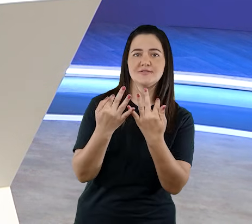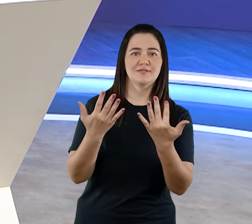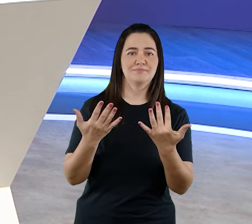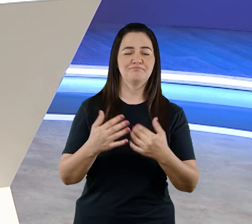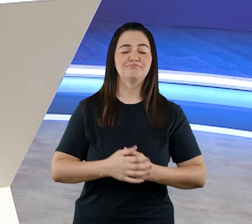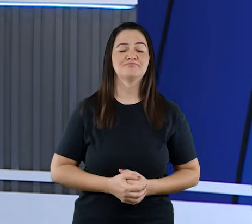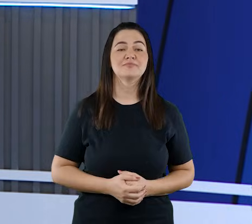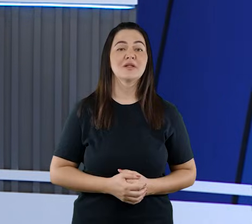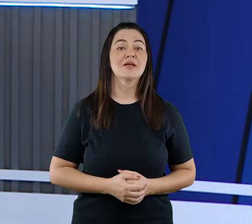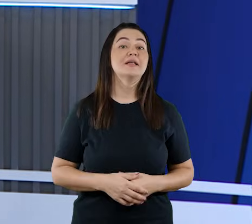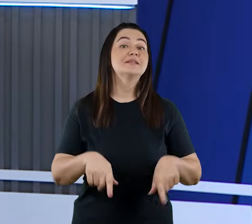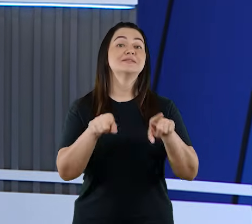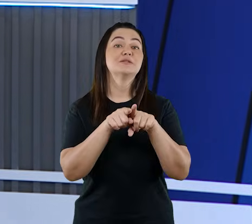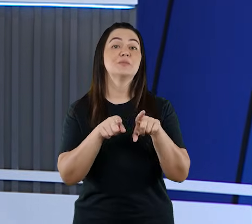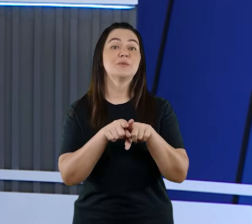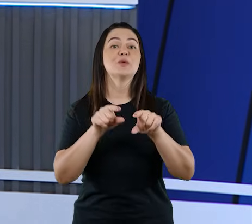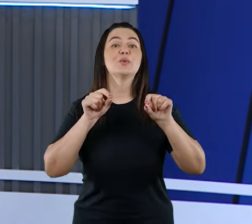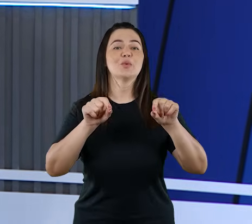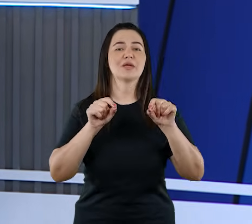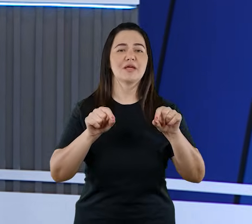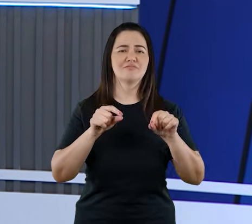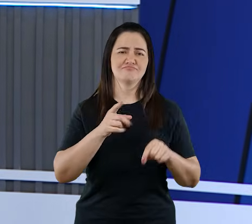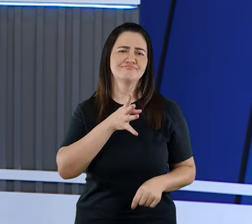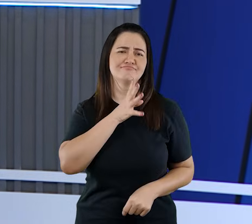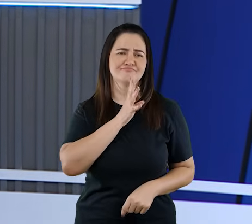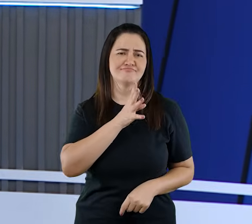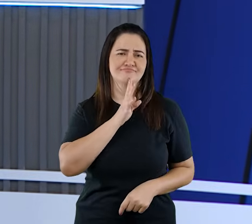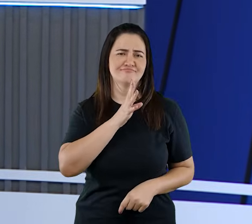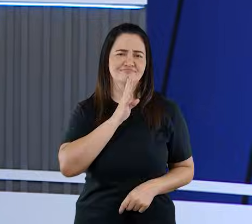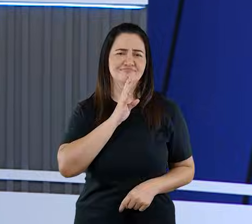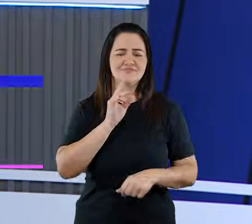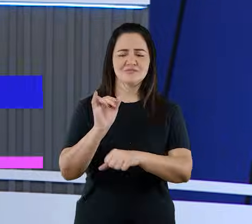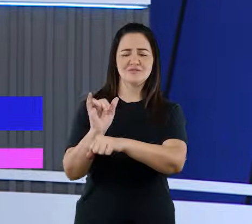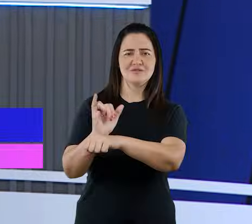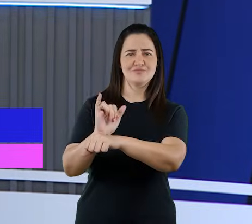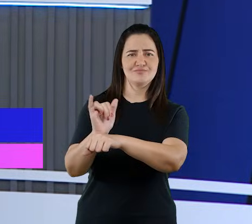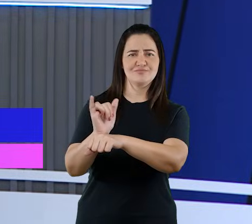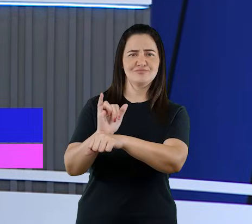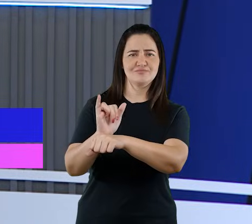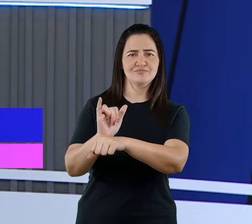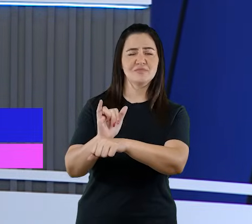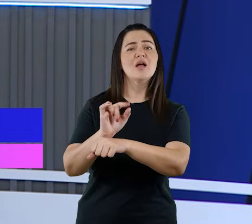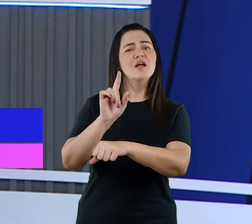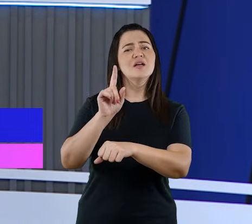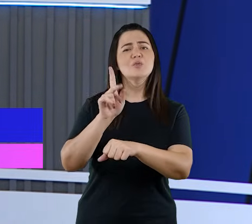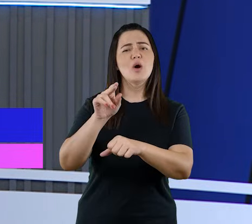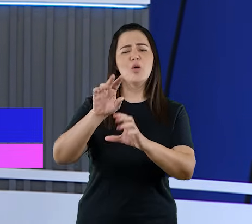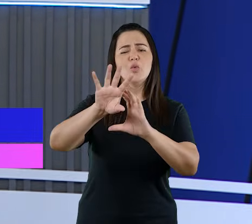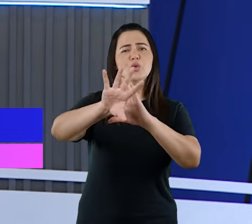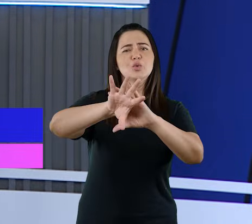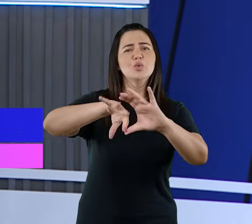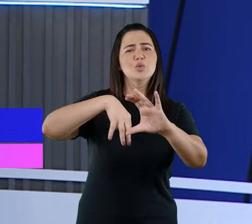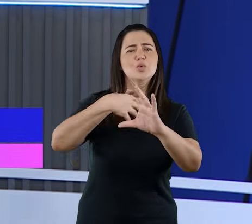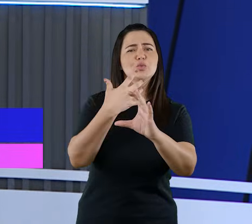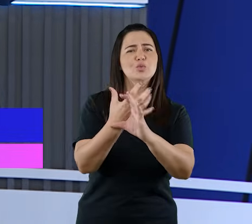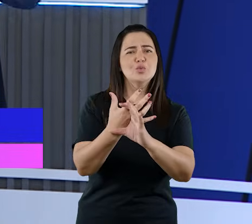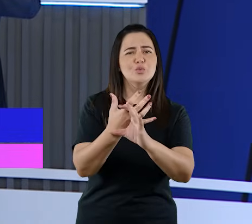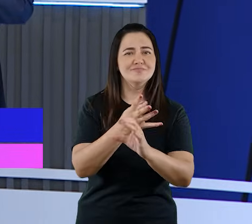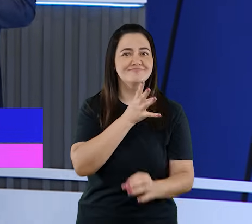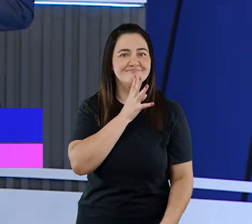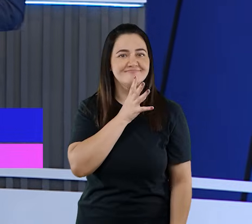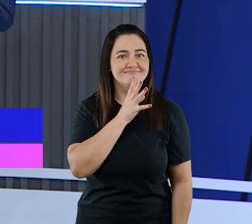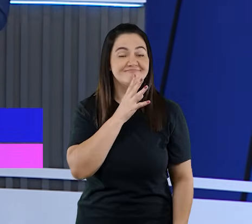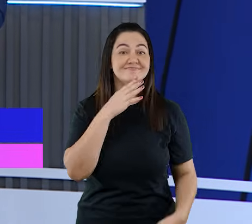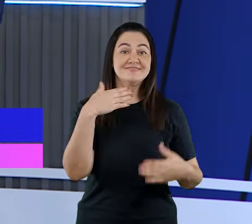história. Eu quero também te convidar para se inscrever em nosso canal no YouTube. Se você ainda não está inscrito